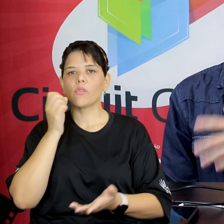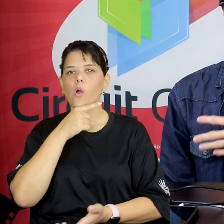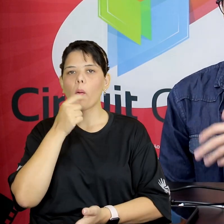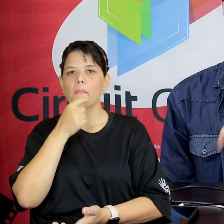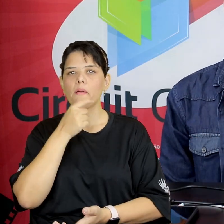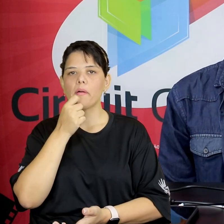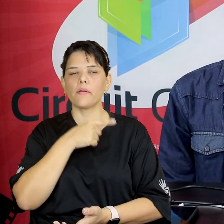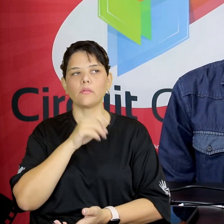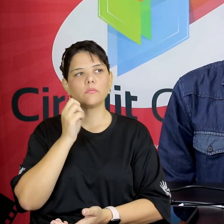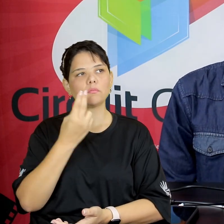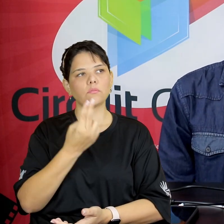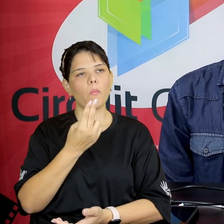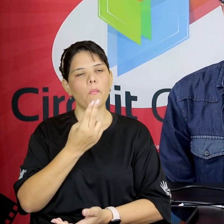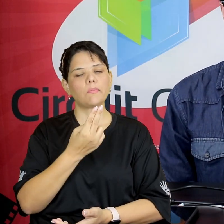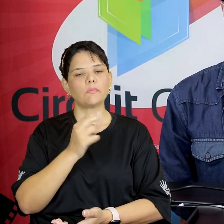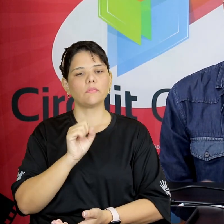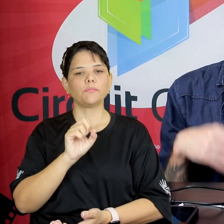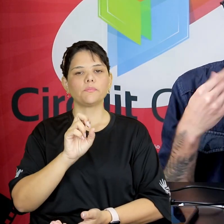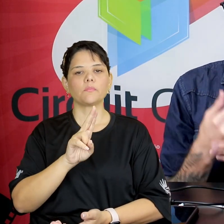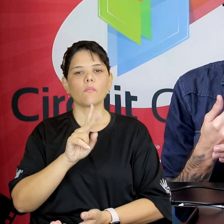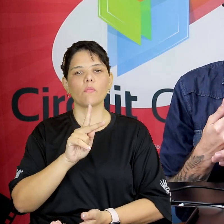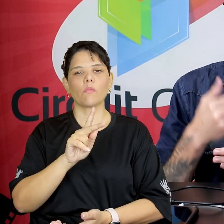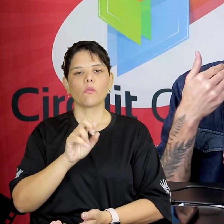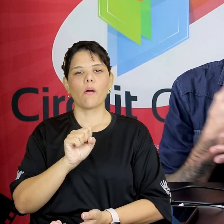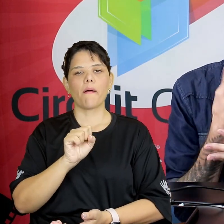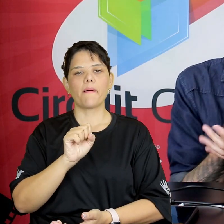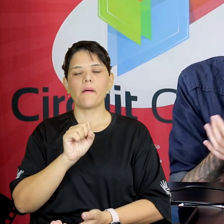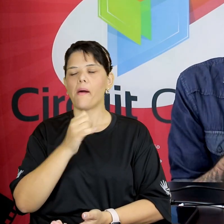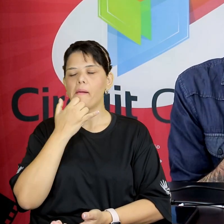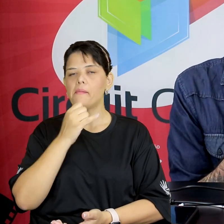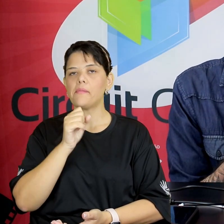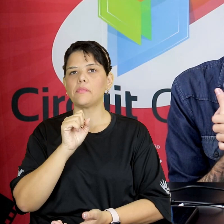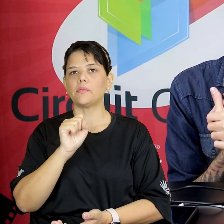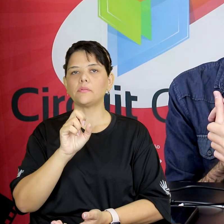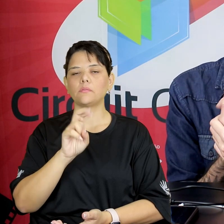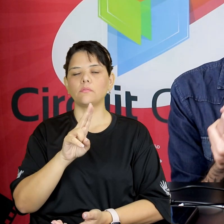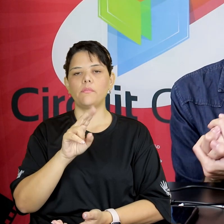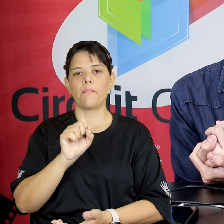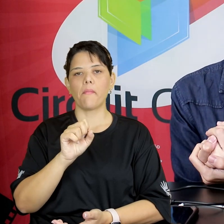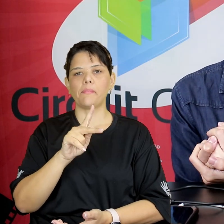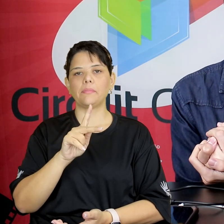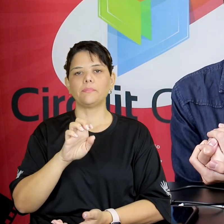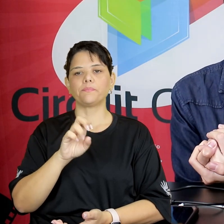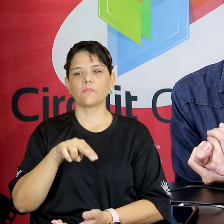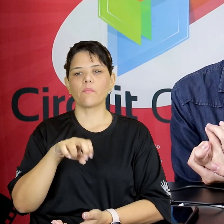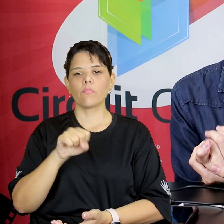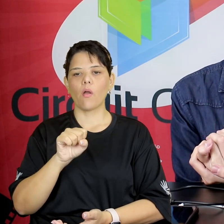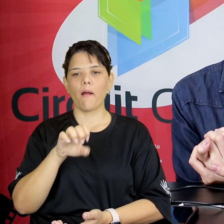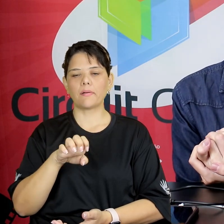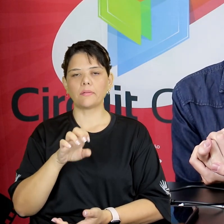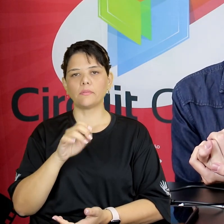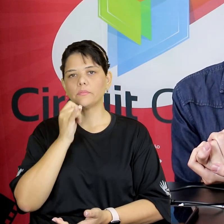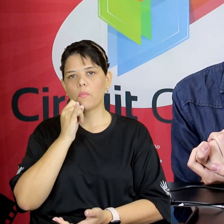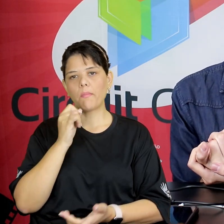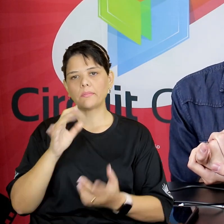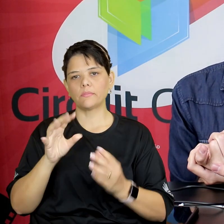gosto de terror, eu gosto de suspense. Então, cada gênero, cada coisa que você assiste tem um jeito de montagem diferente.